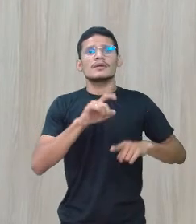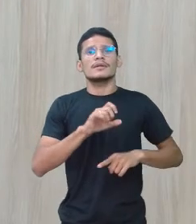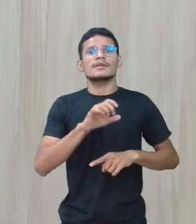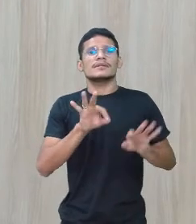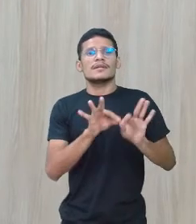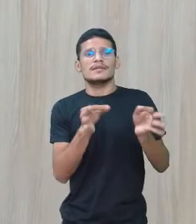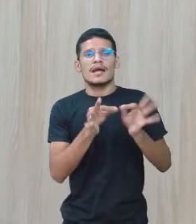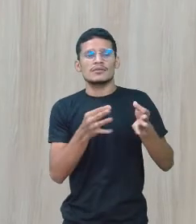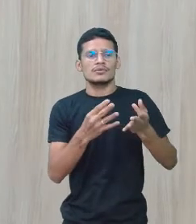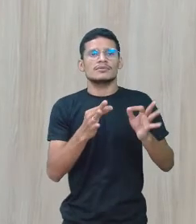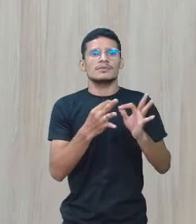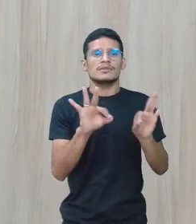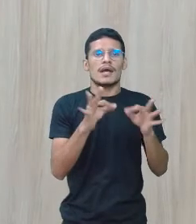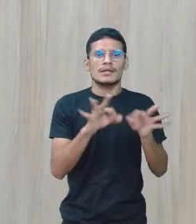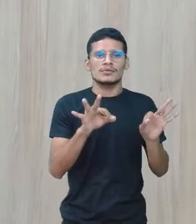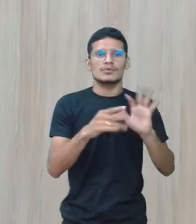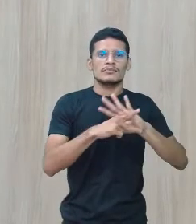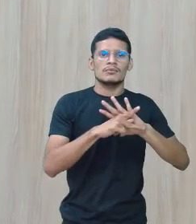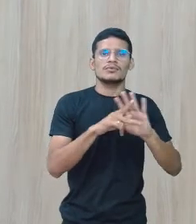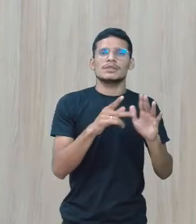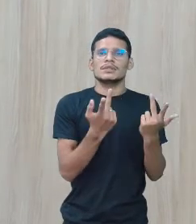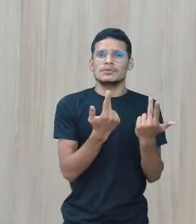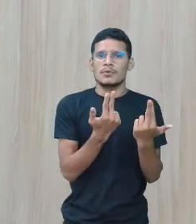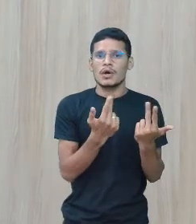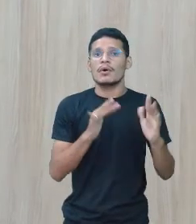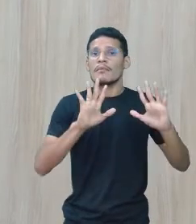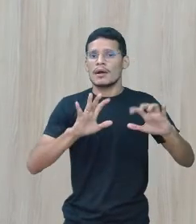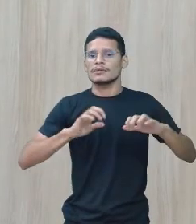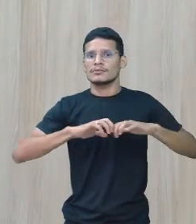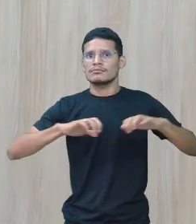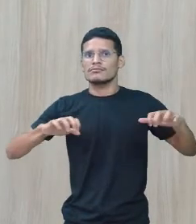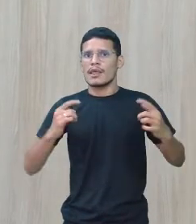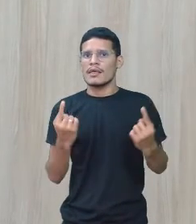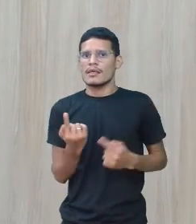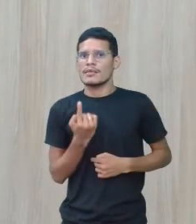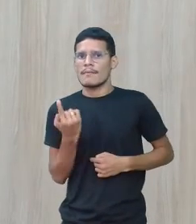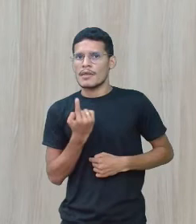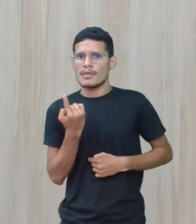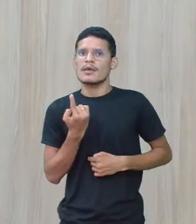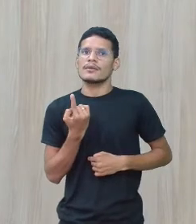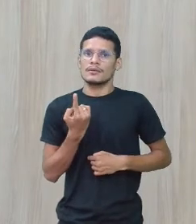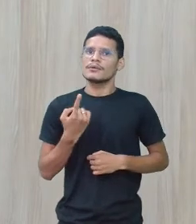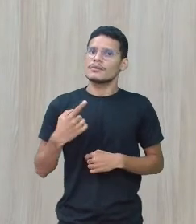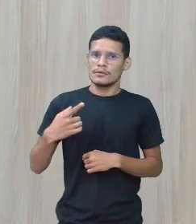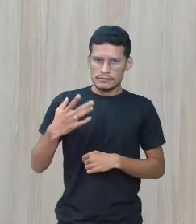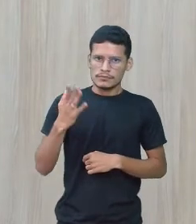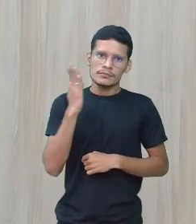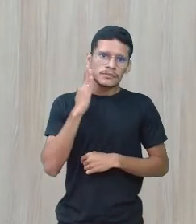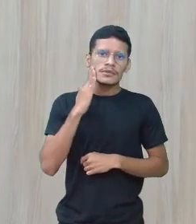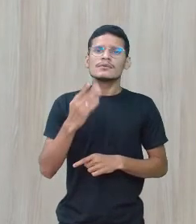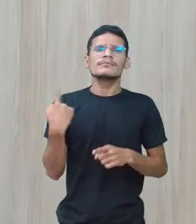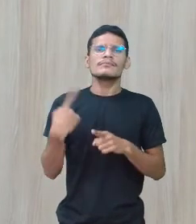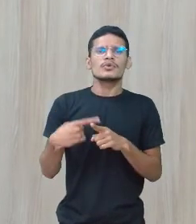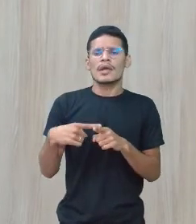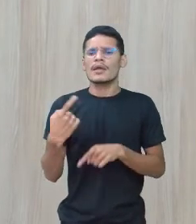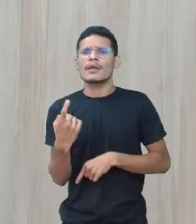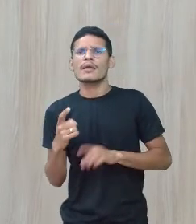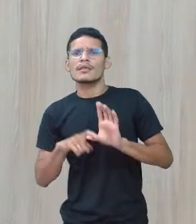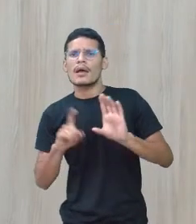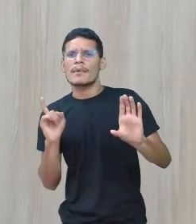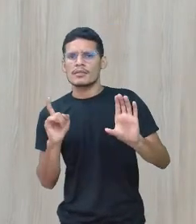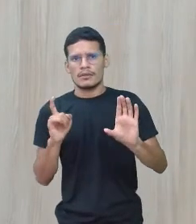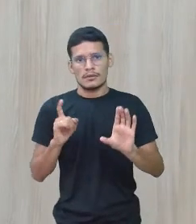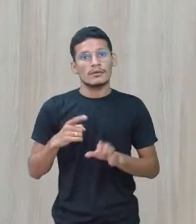sintaticamente semelhantes de maneira independente. Vocês lembram disso? E o que é de maneira independente?